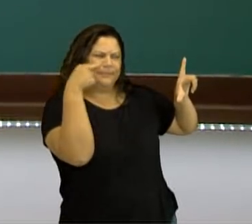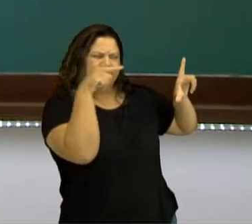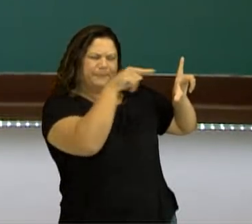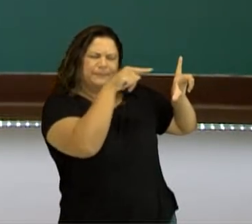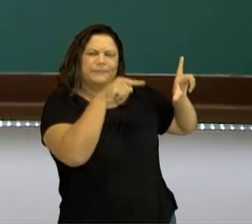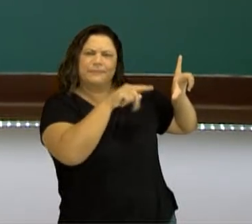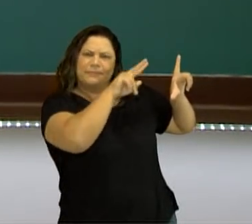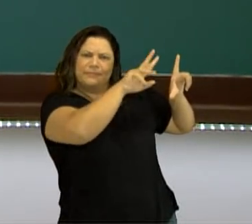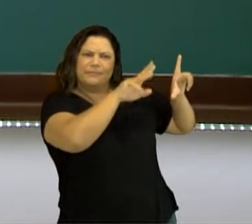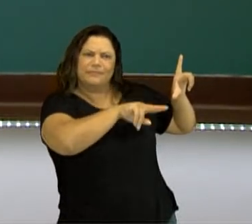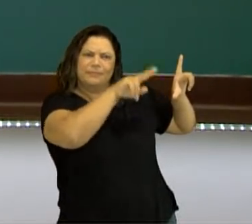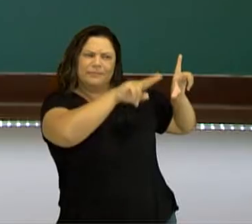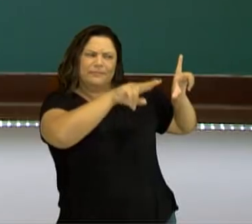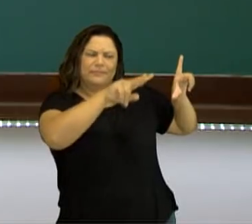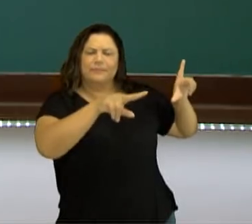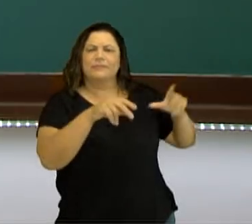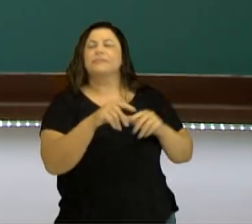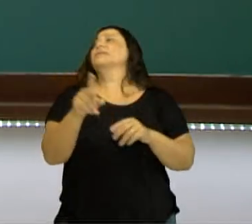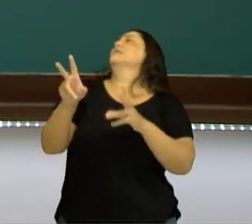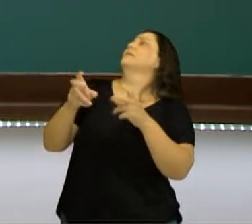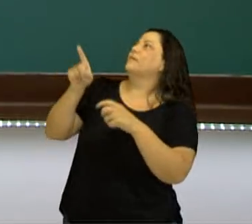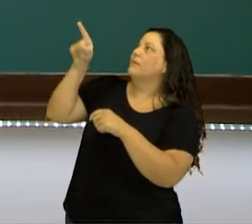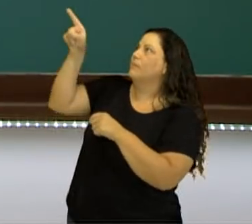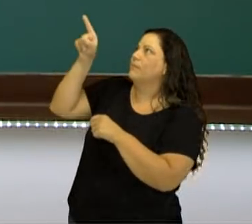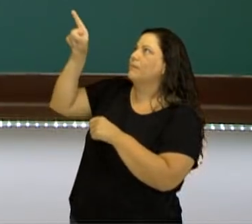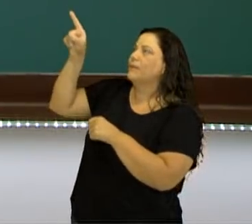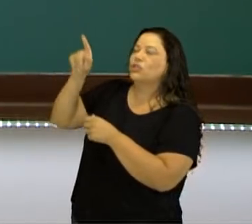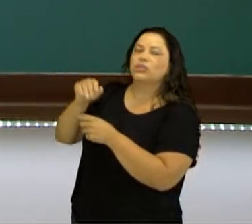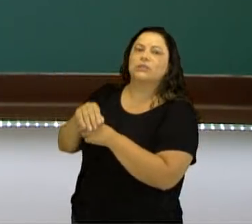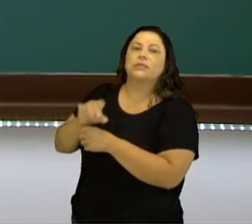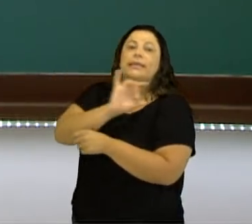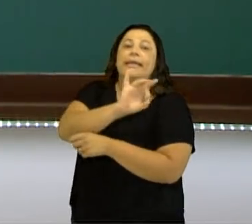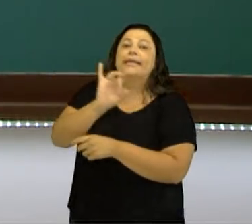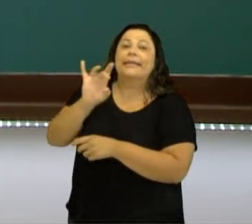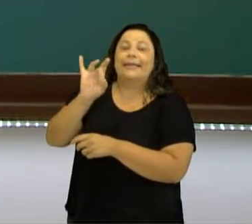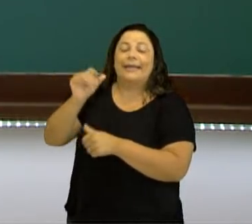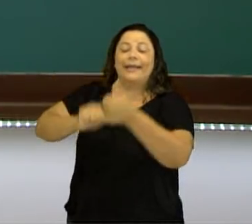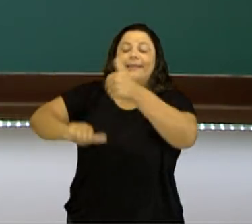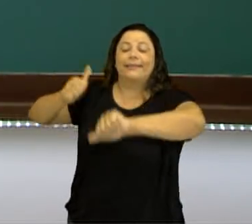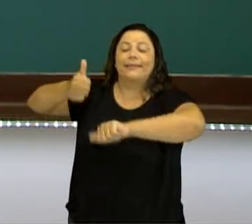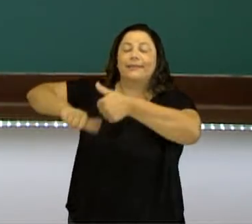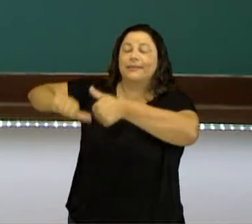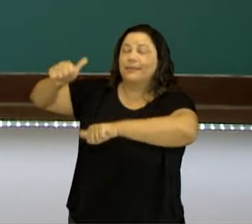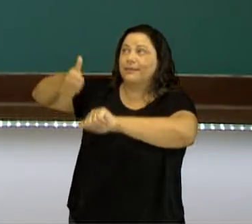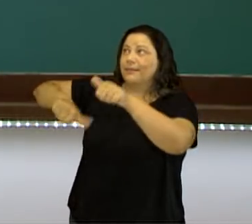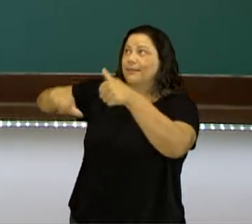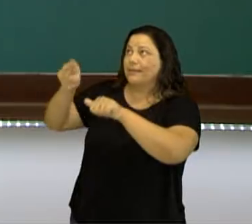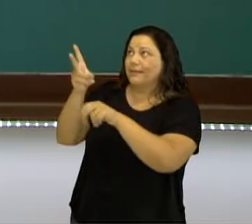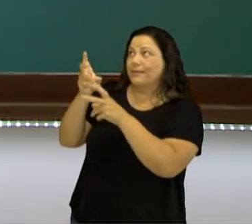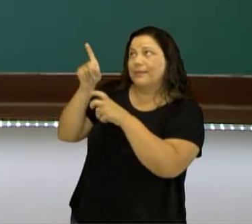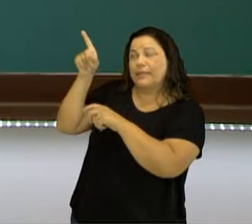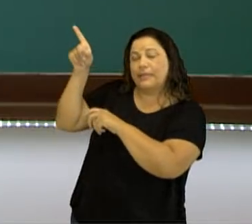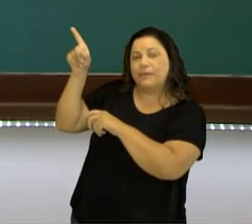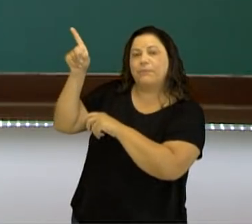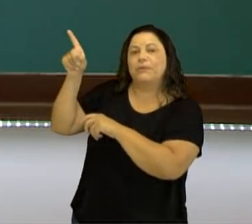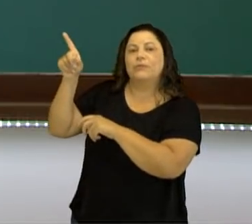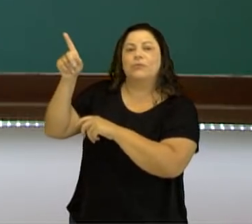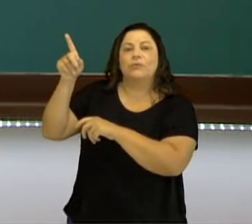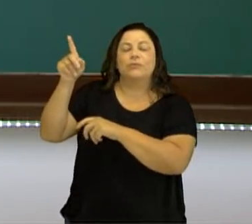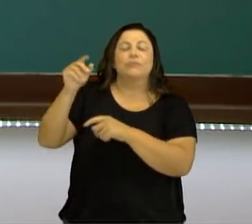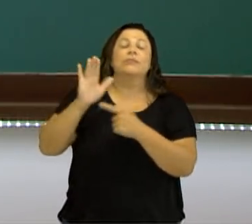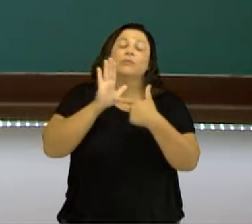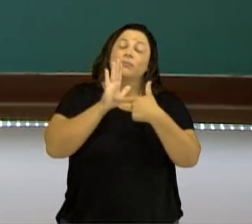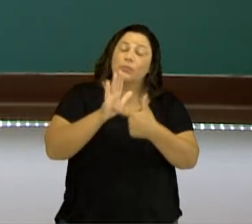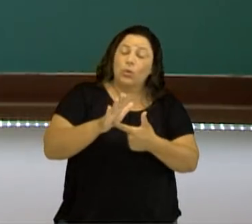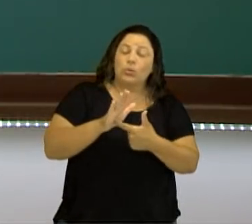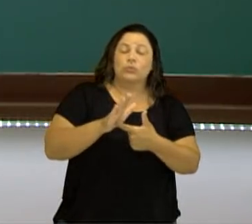atômicas observando cada elemento químico. Porque cada elemento desse é a representação do átomo que